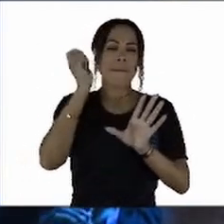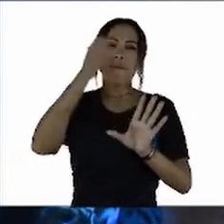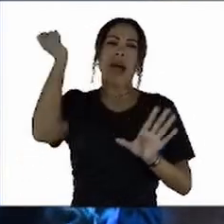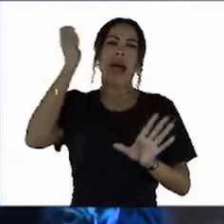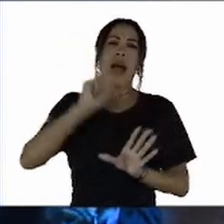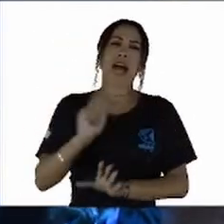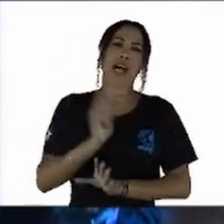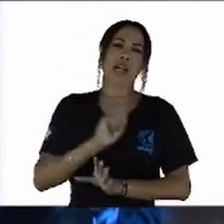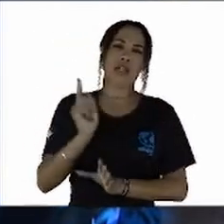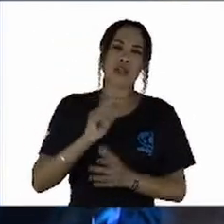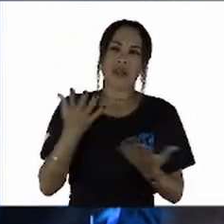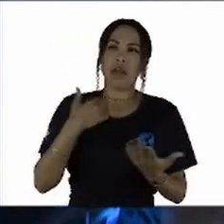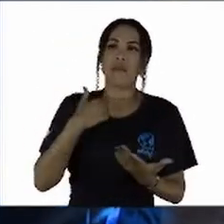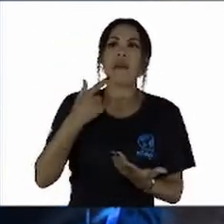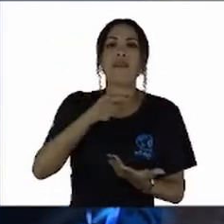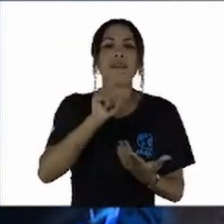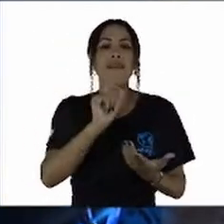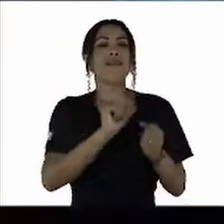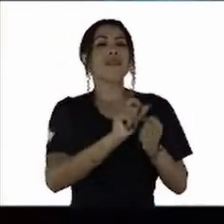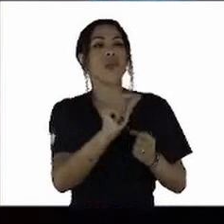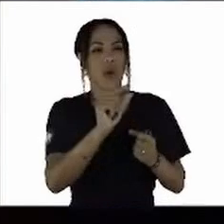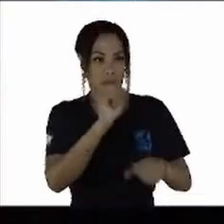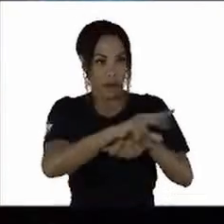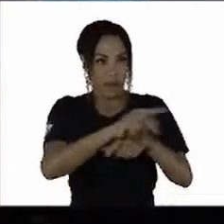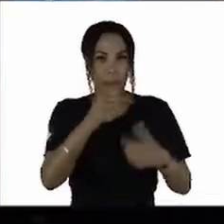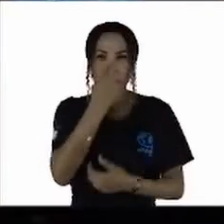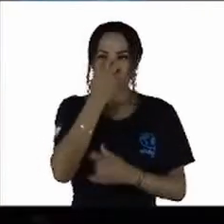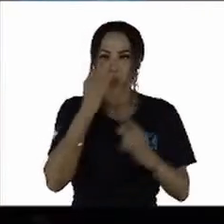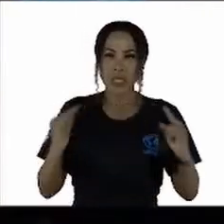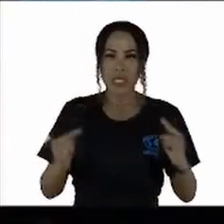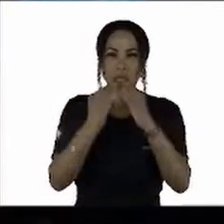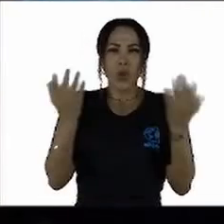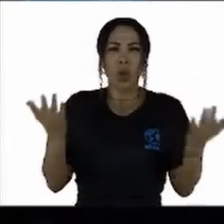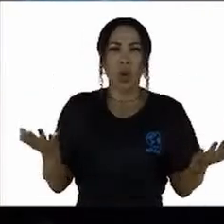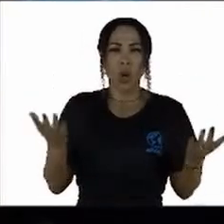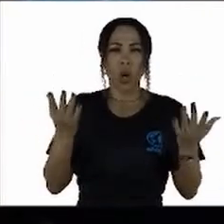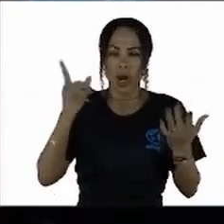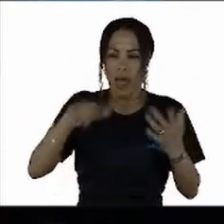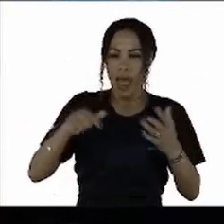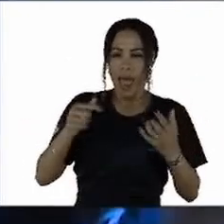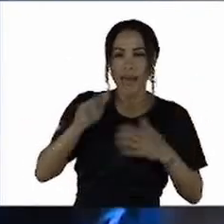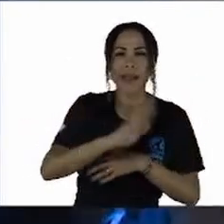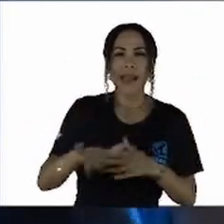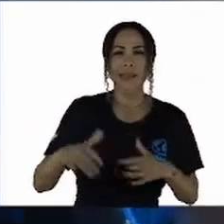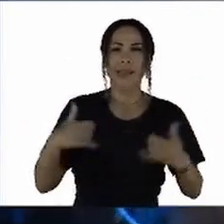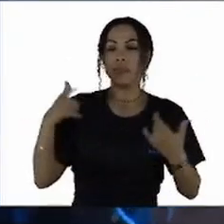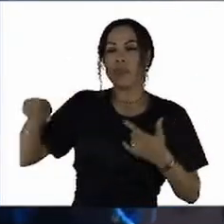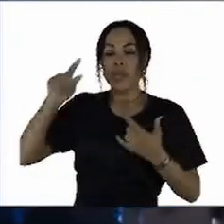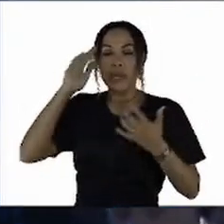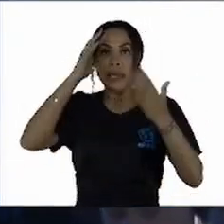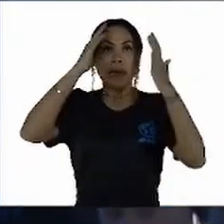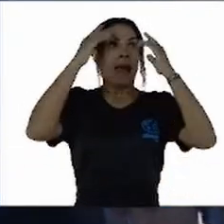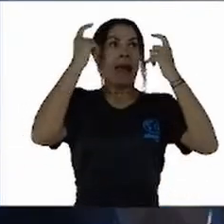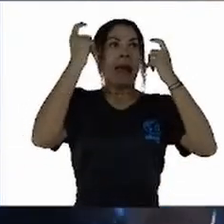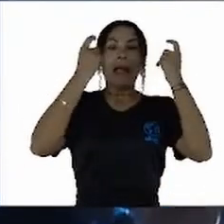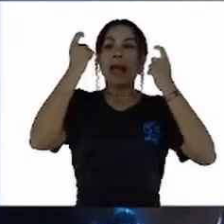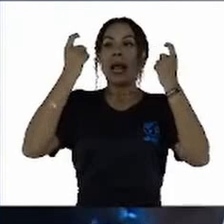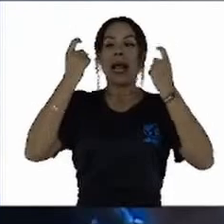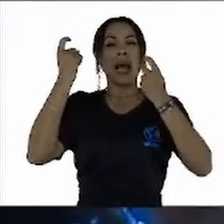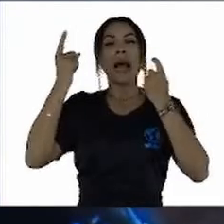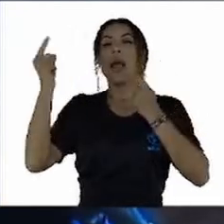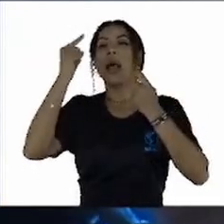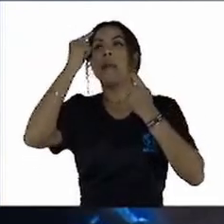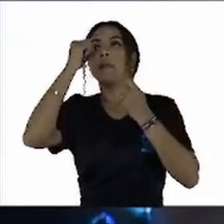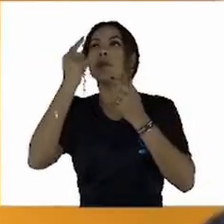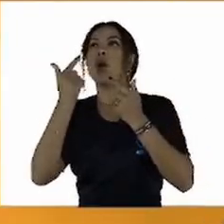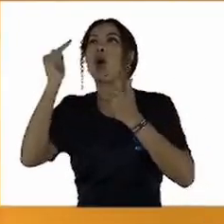mágico, isso daí, quem é, vai fazer o que da vida, vai trabalhar em circo, né, vai ser animador de festa de criança, então eles pensavam em